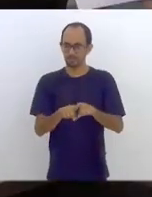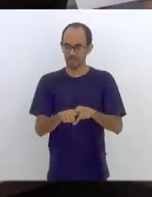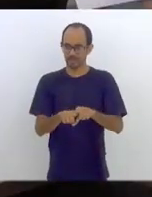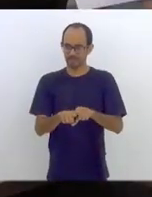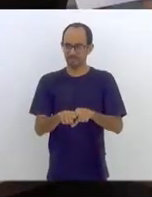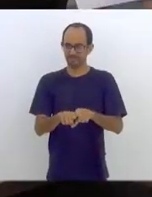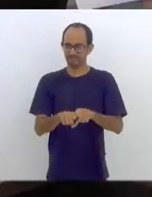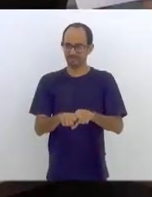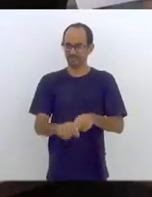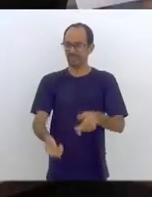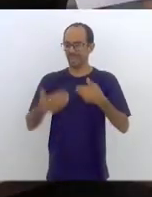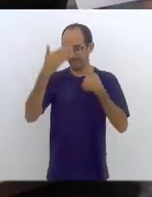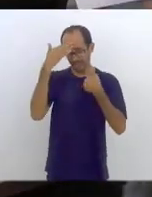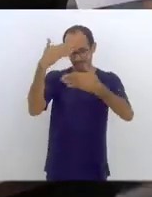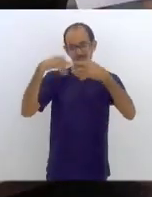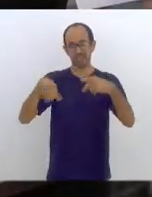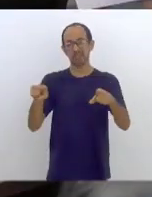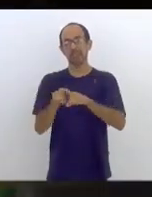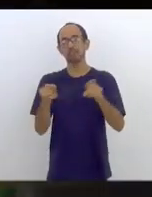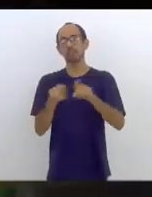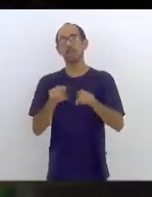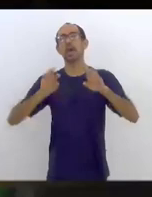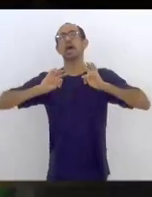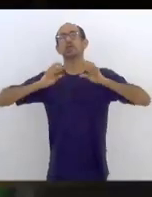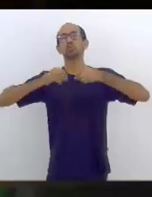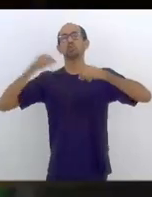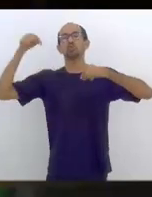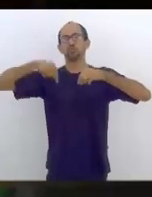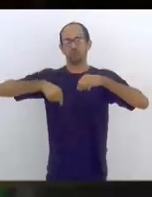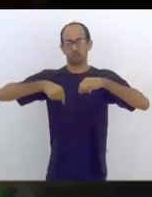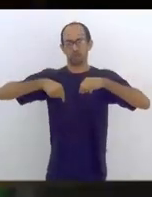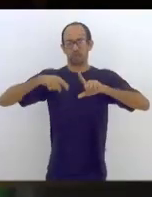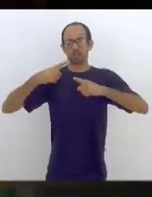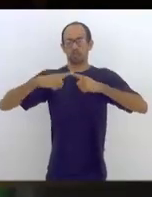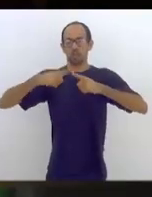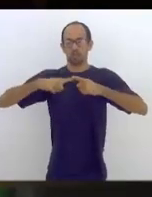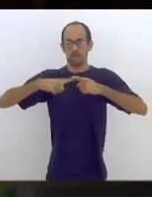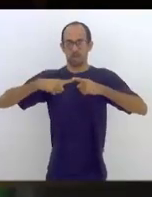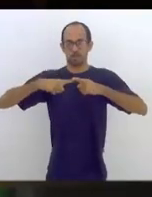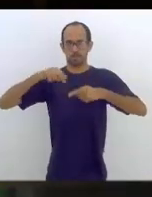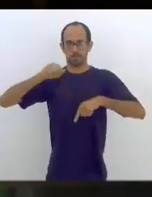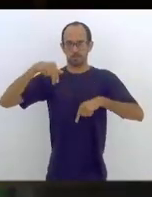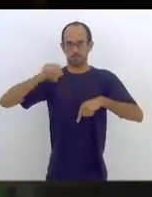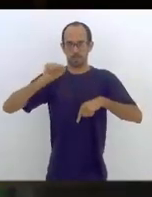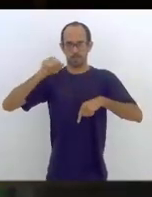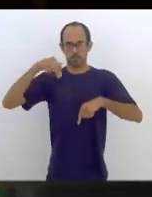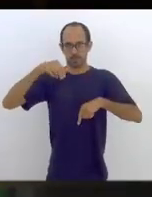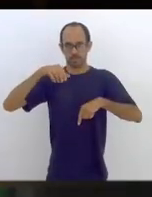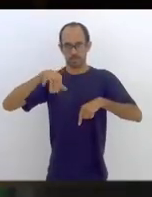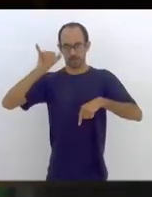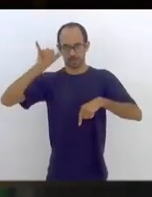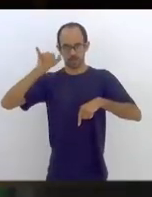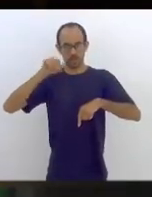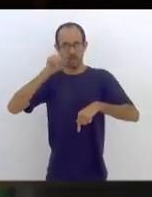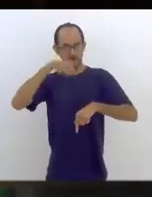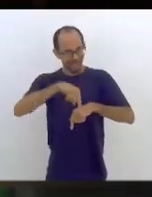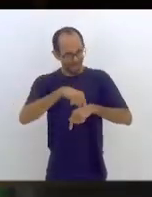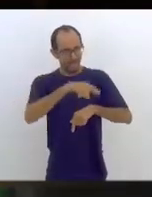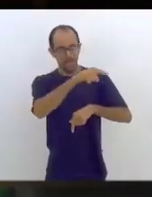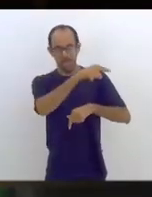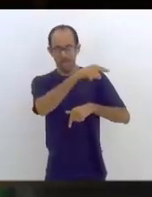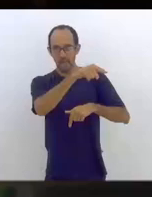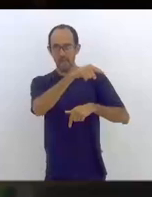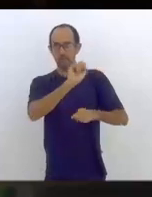Ah, e agradecer as pessoas que vieram estar aqui, porque Nancy é porque vocês são, Nancy